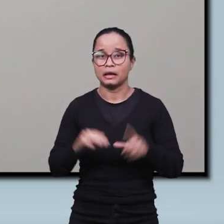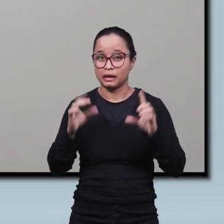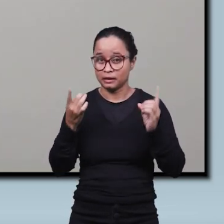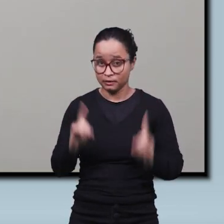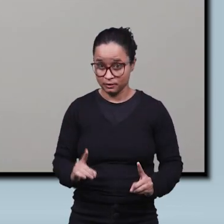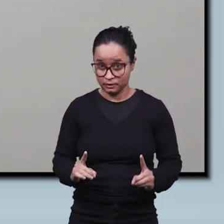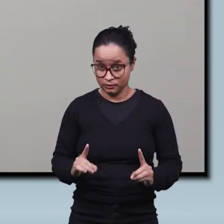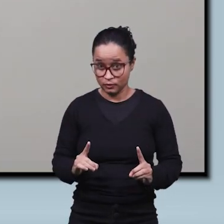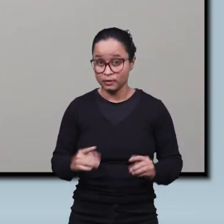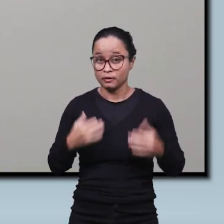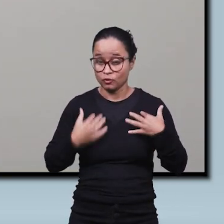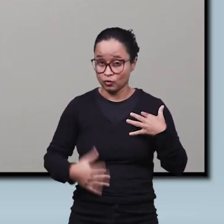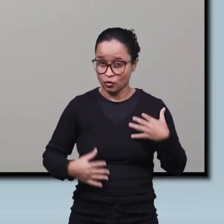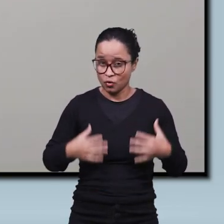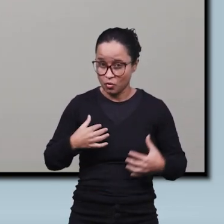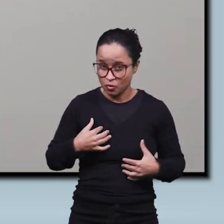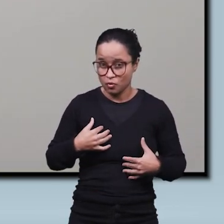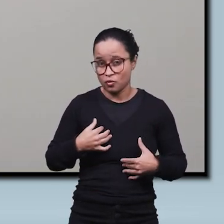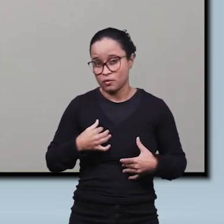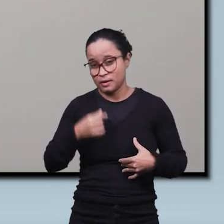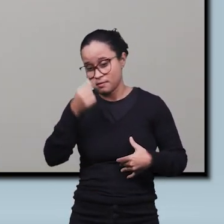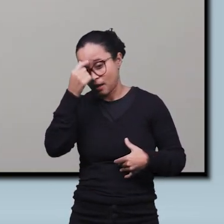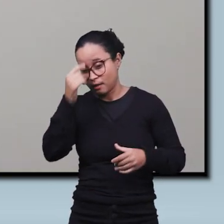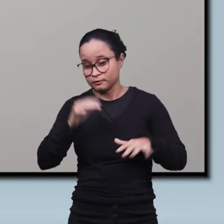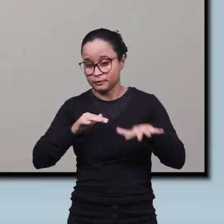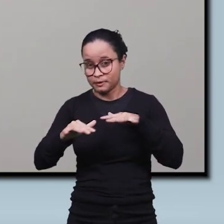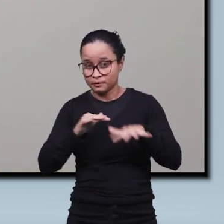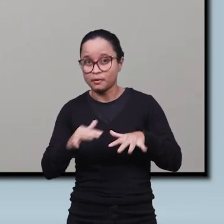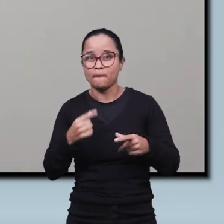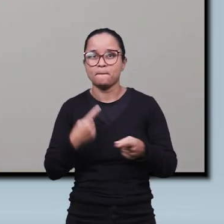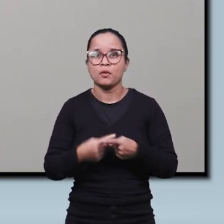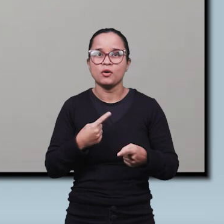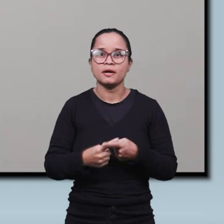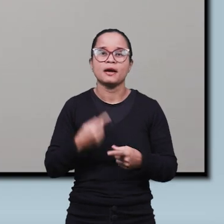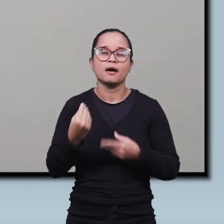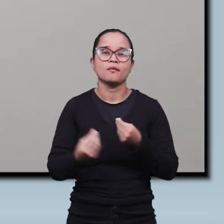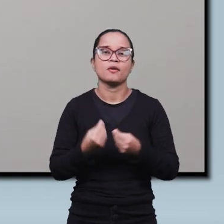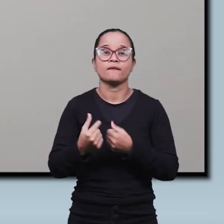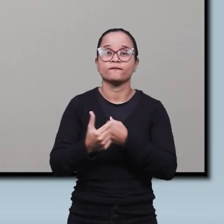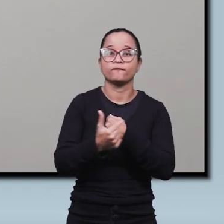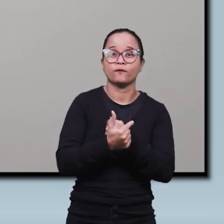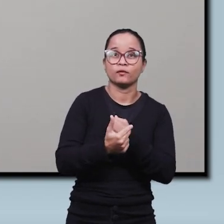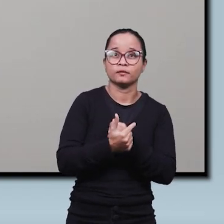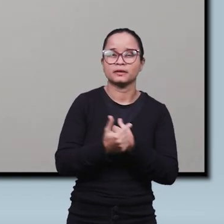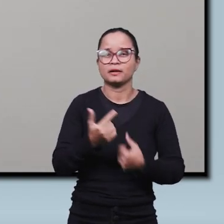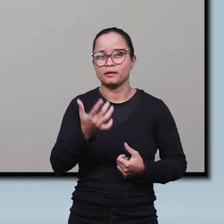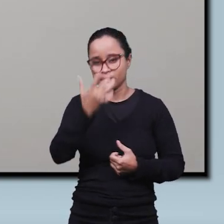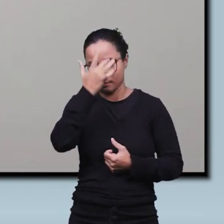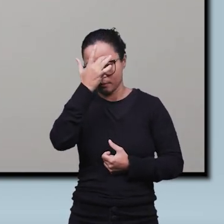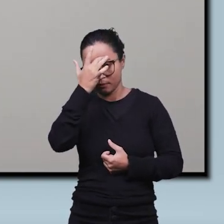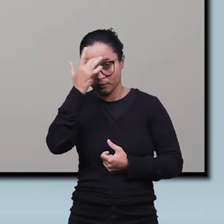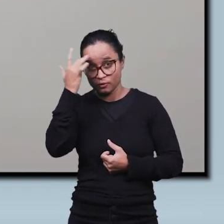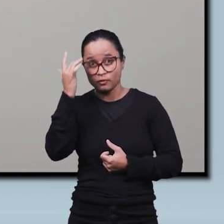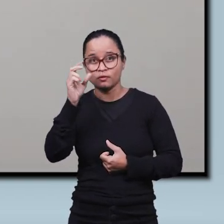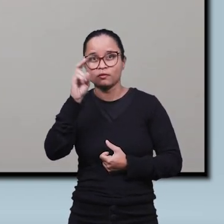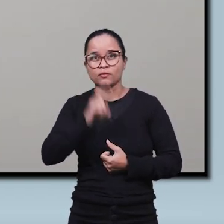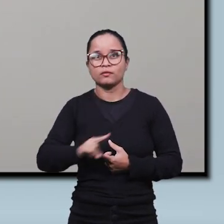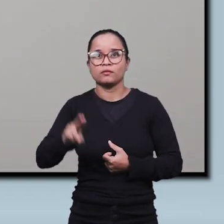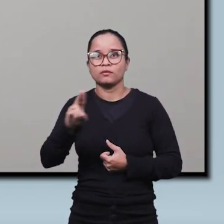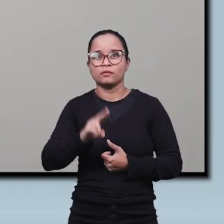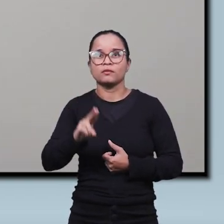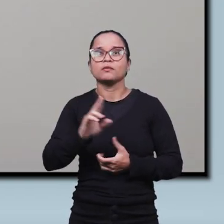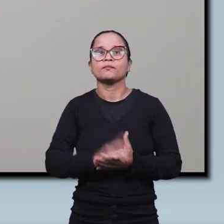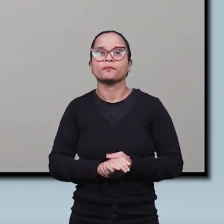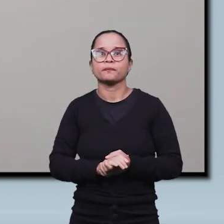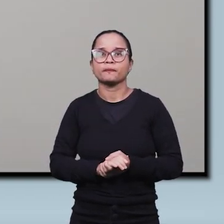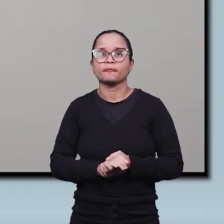deficiências físico-motoras, porque é a mudança de uma função. Então, existem aquelas pessoas que usam uma bolsa